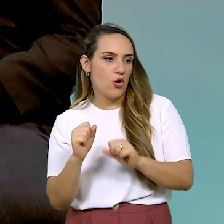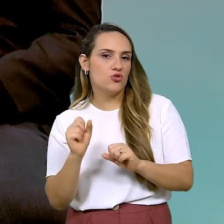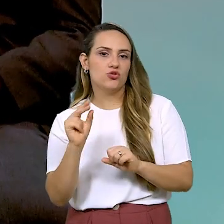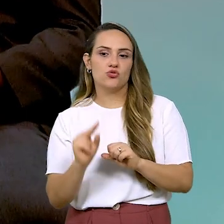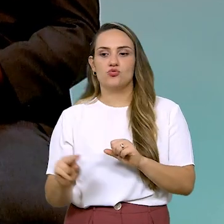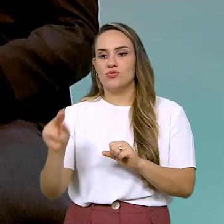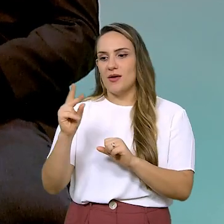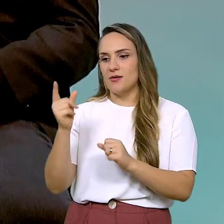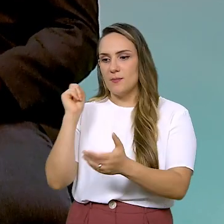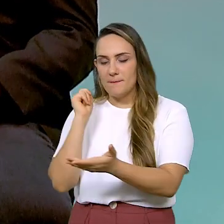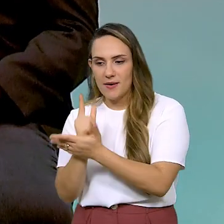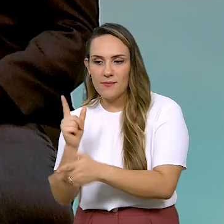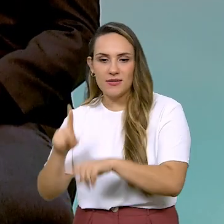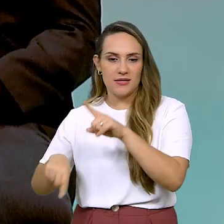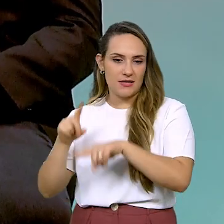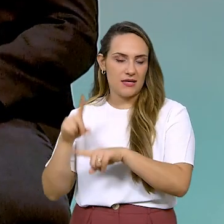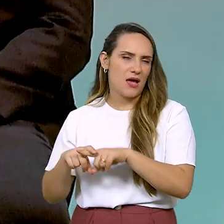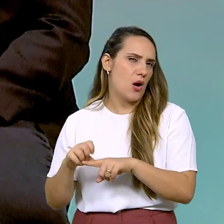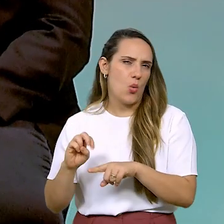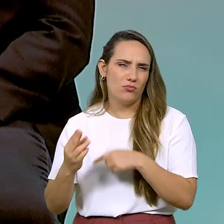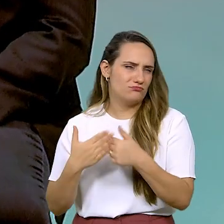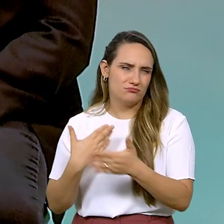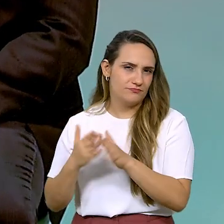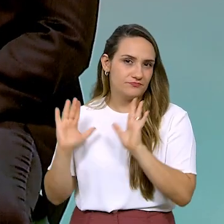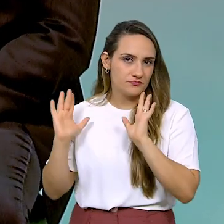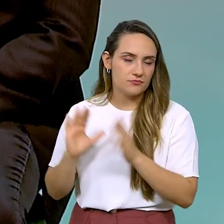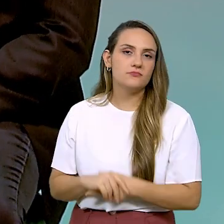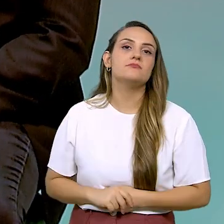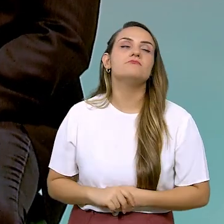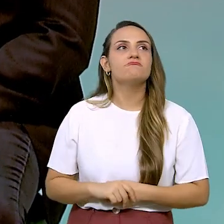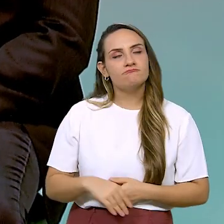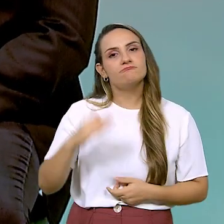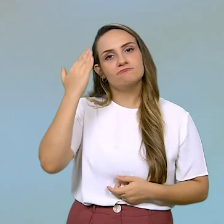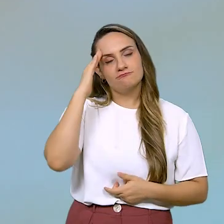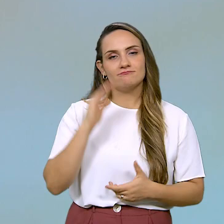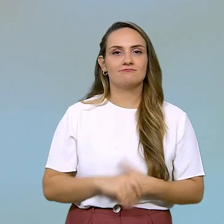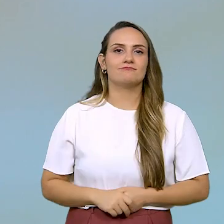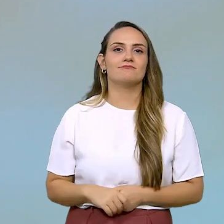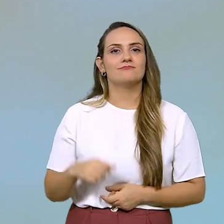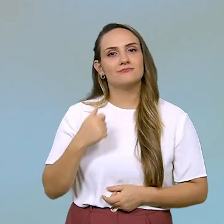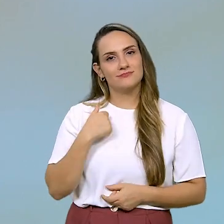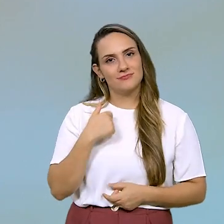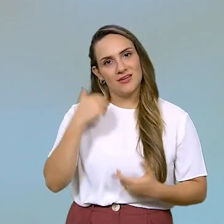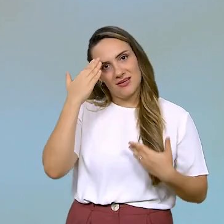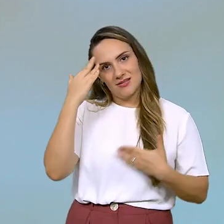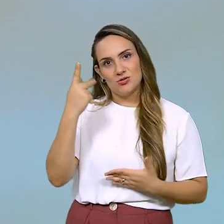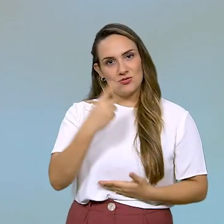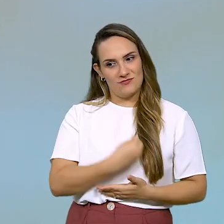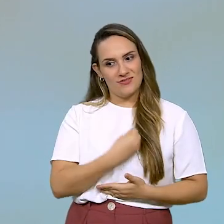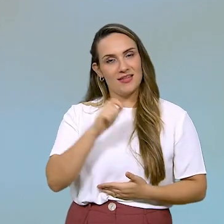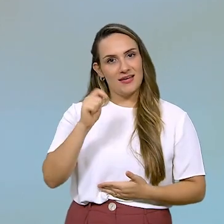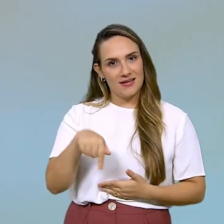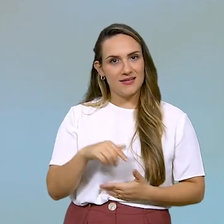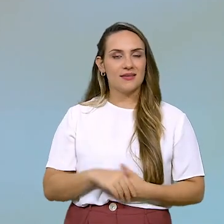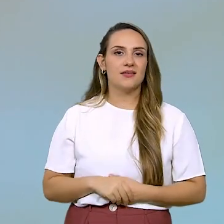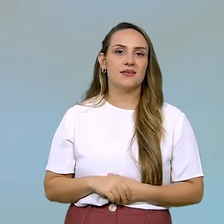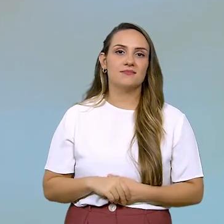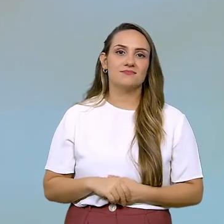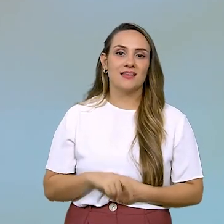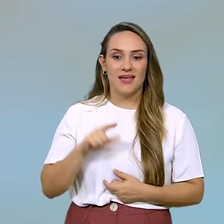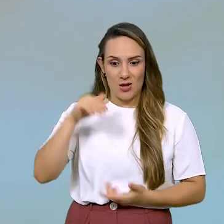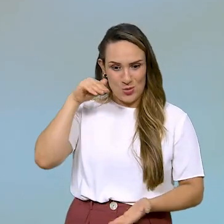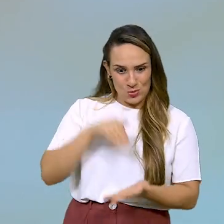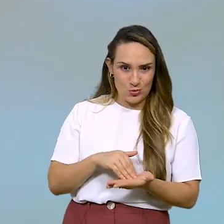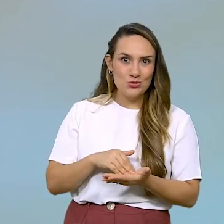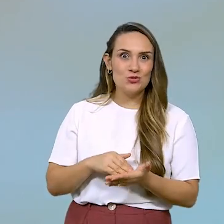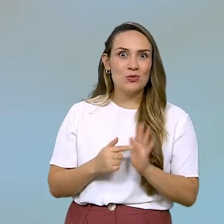marketing quanto, por exemplo, ampliação de estoque, vai dar a competência de cada empreendedor. Entendi. A gente agradece a sua participação no programa de